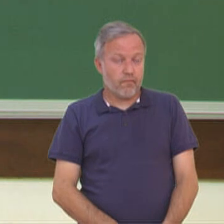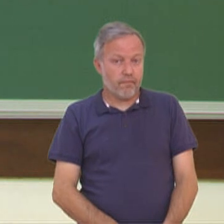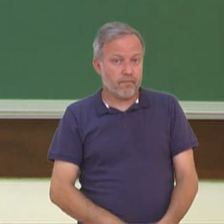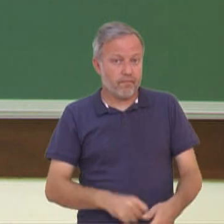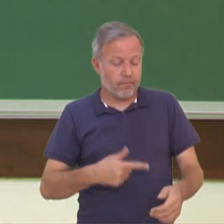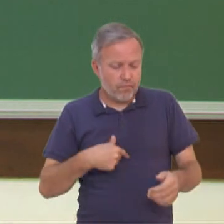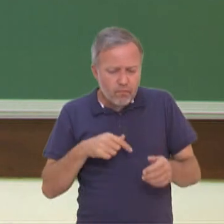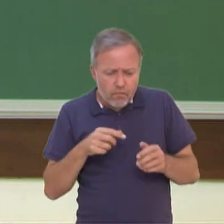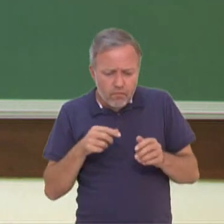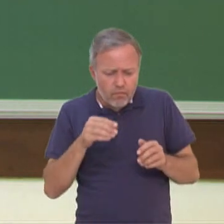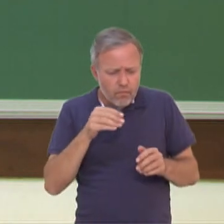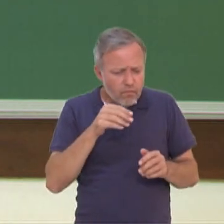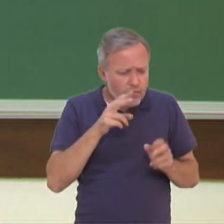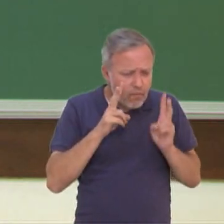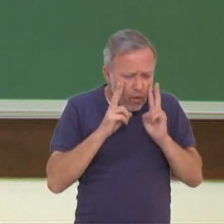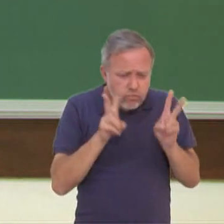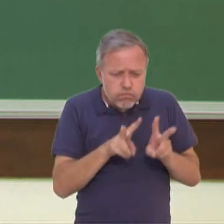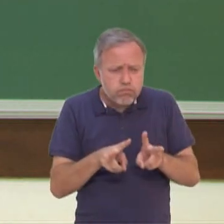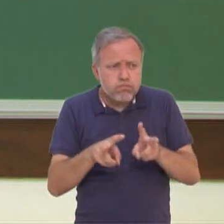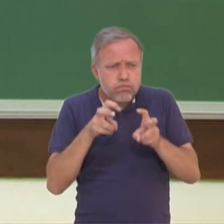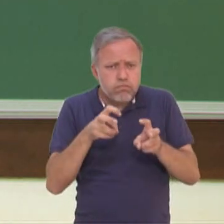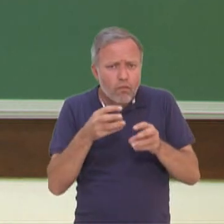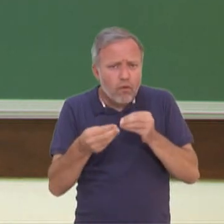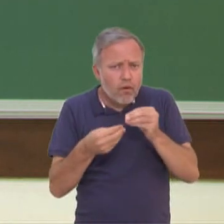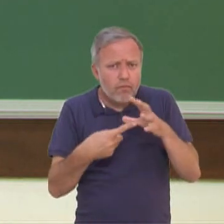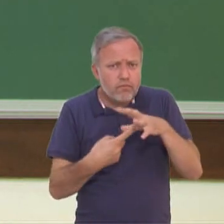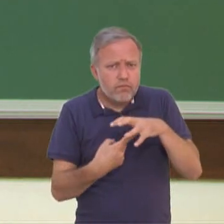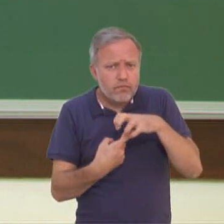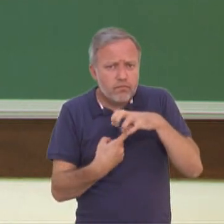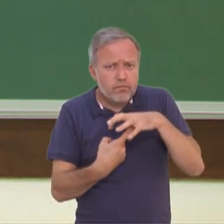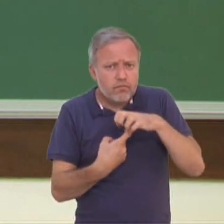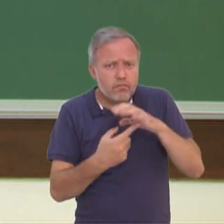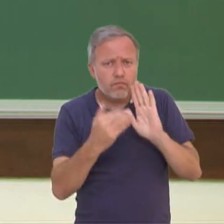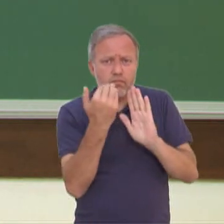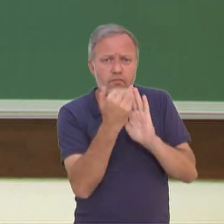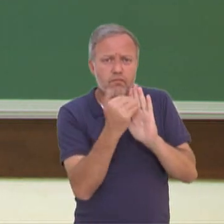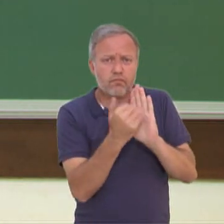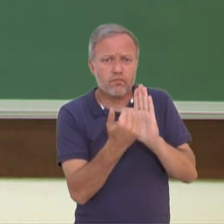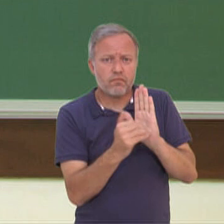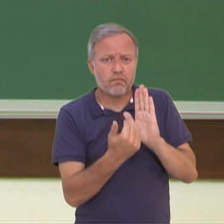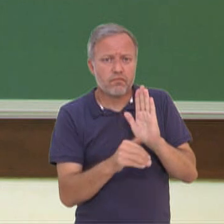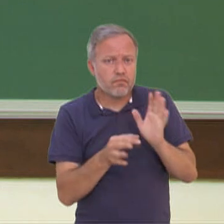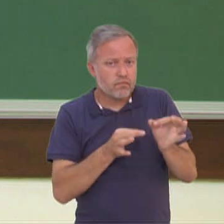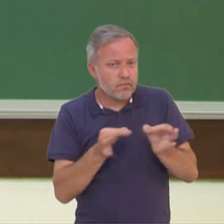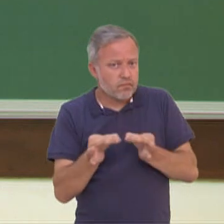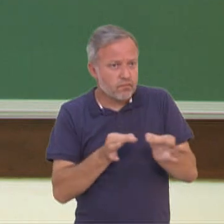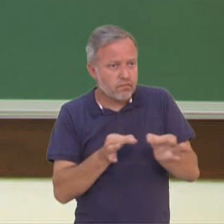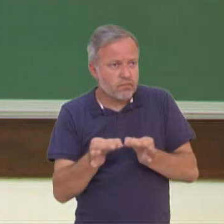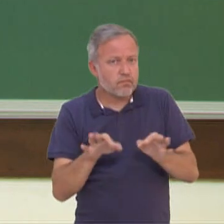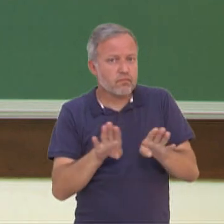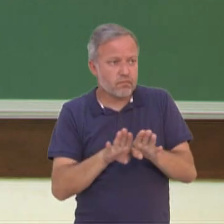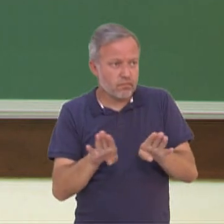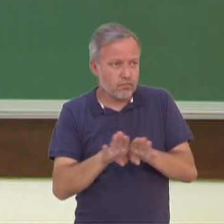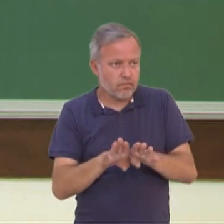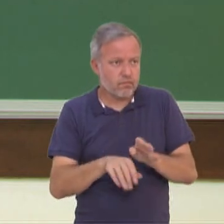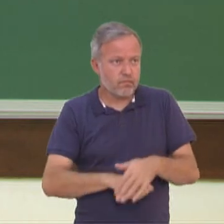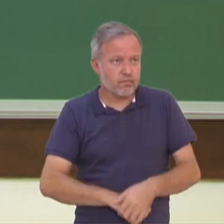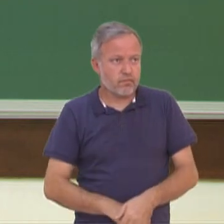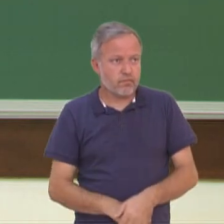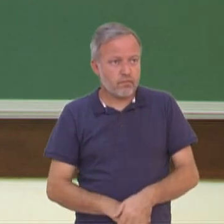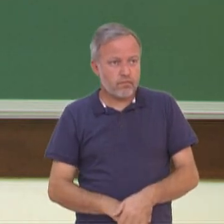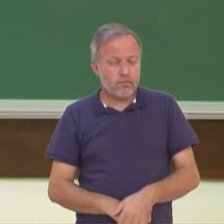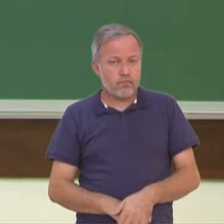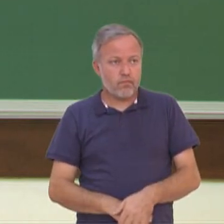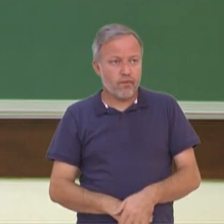Analisar a maneira como os fungos são classificados. Então, conhecendo a história natural, eu sei de maneiras para organizá-los. E é bem interessante essa maneira. Vamos